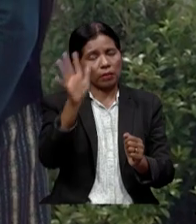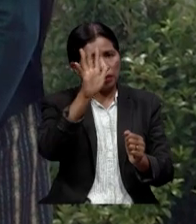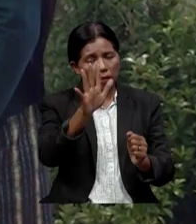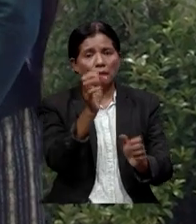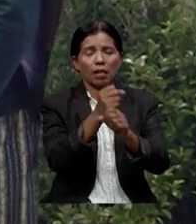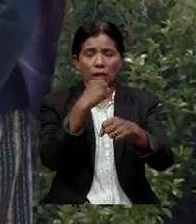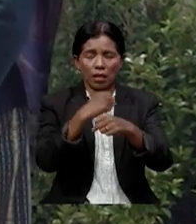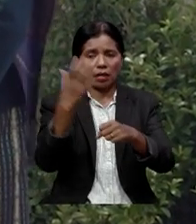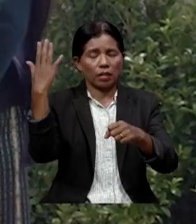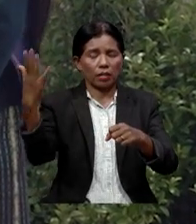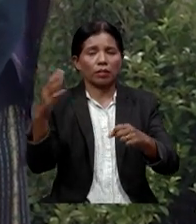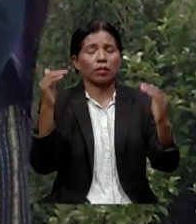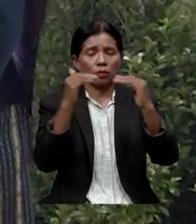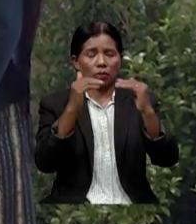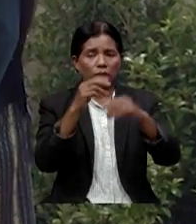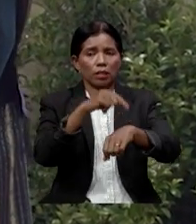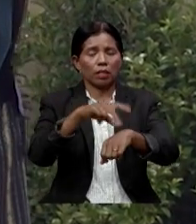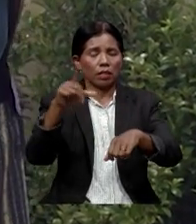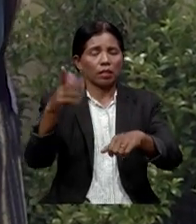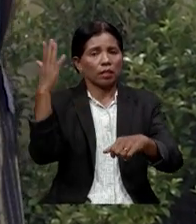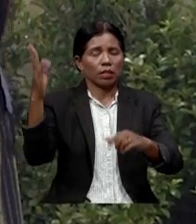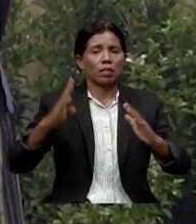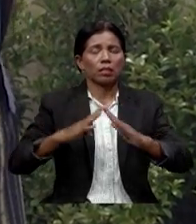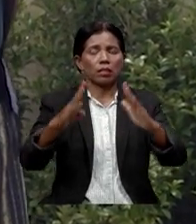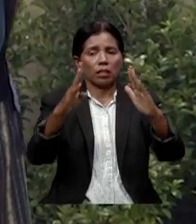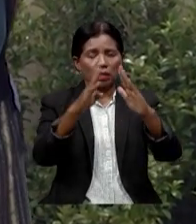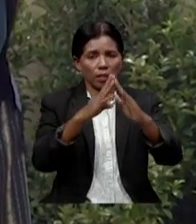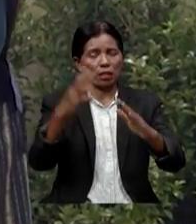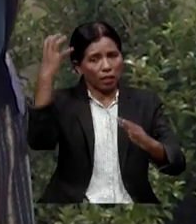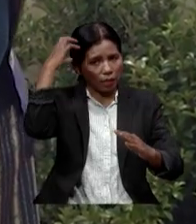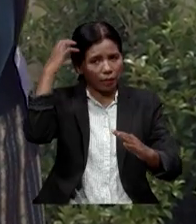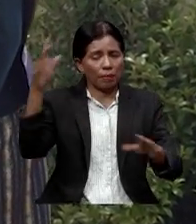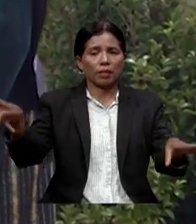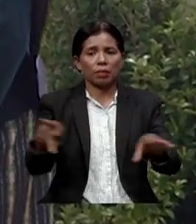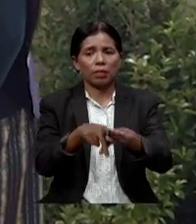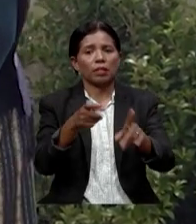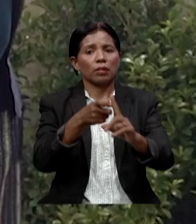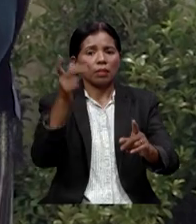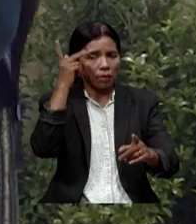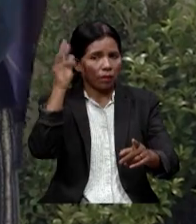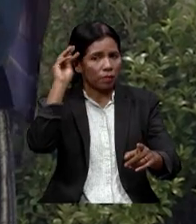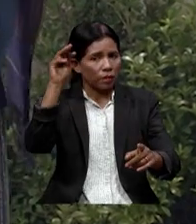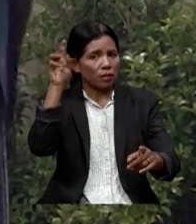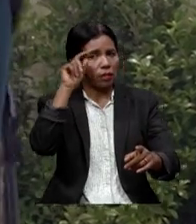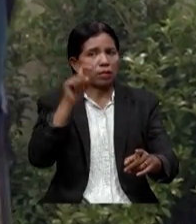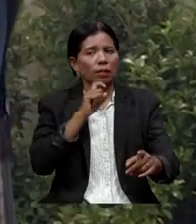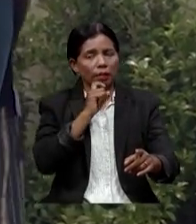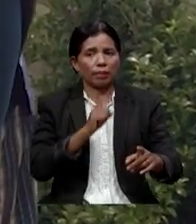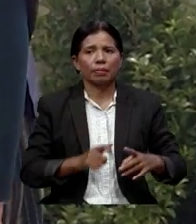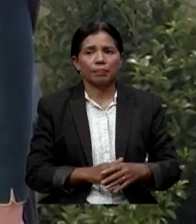halau iha Centro Convenções Nacional iha Cidade Viantane, nebe participa mosu si primeiro-ministro Cairala Xanana